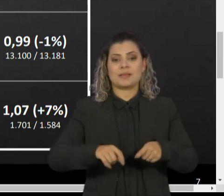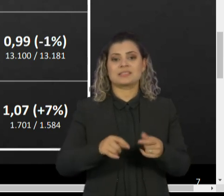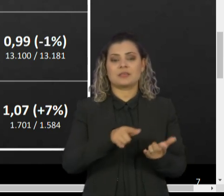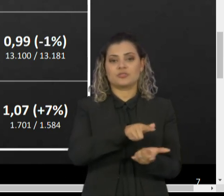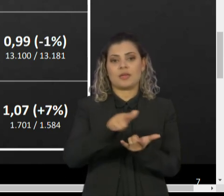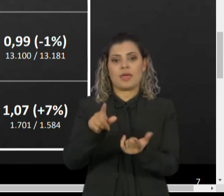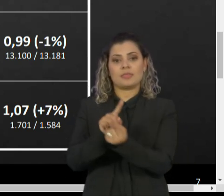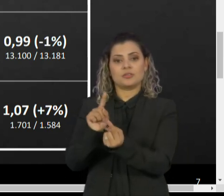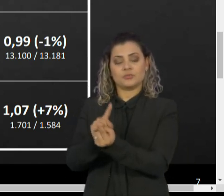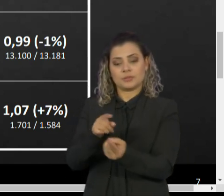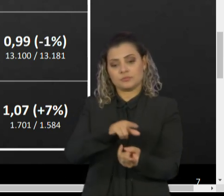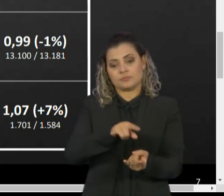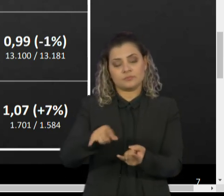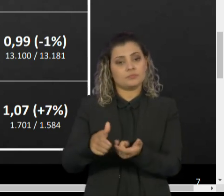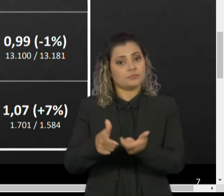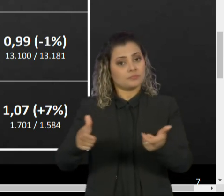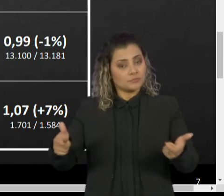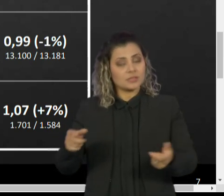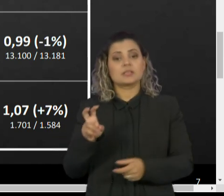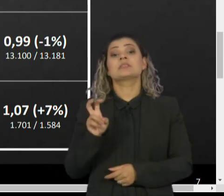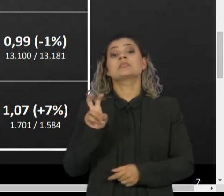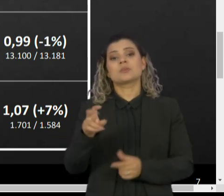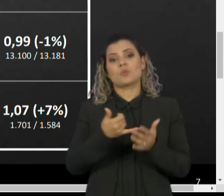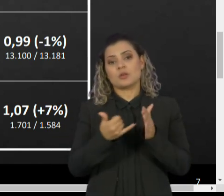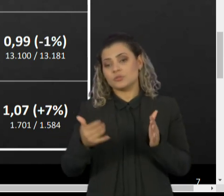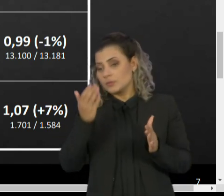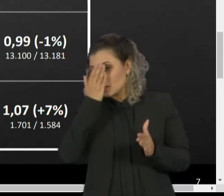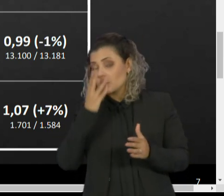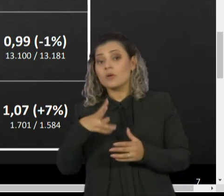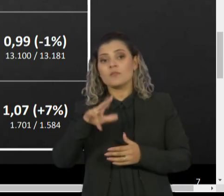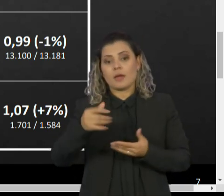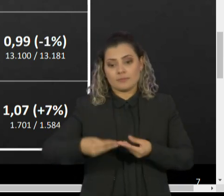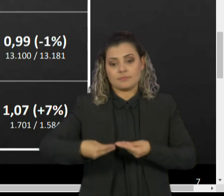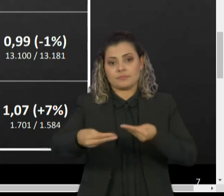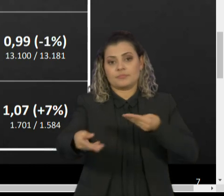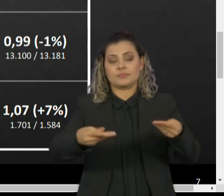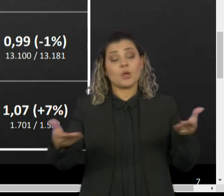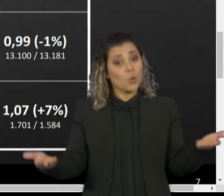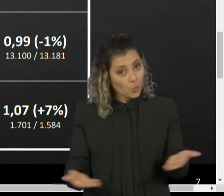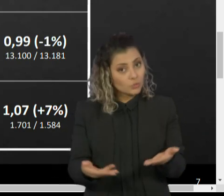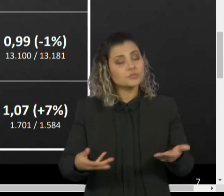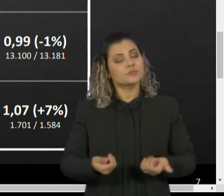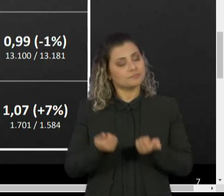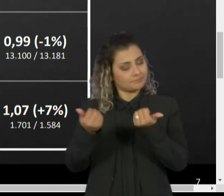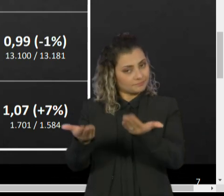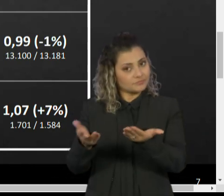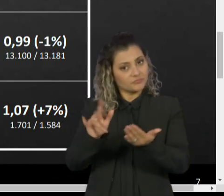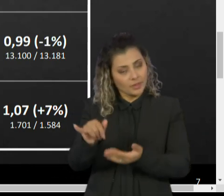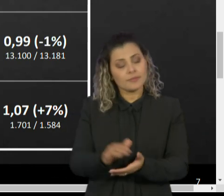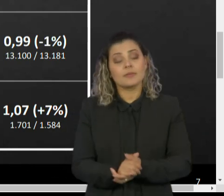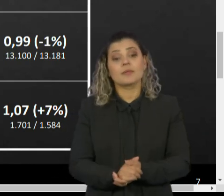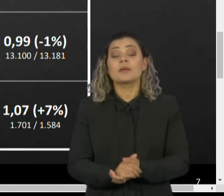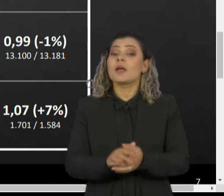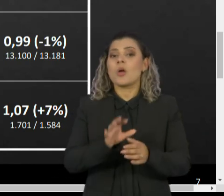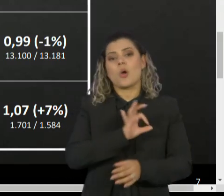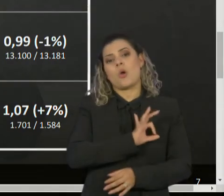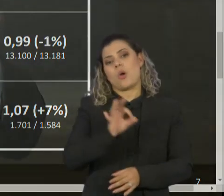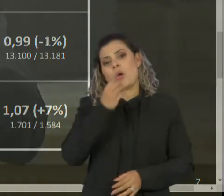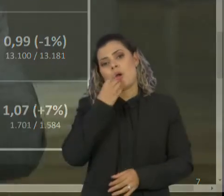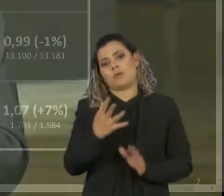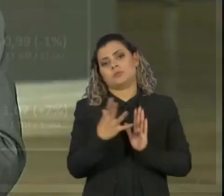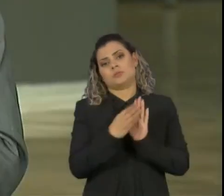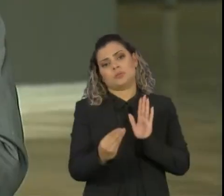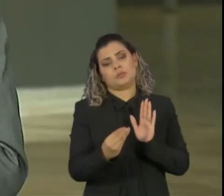da cidade, está aumentando com mais 5 respiradores que vão ser encaminhados ainda hoje lá para Jaguariúna, e é um ótimo exemplo de uma